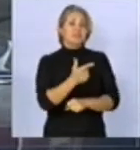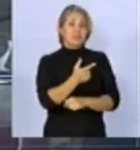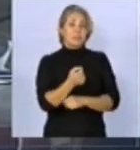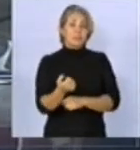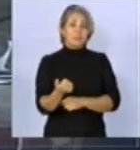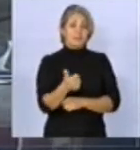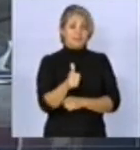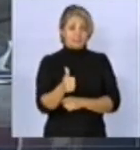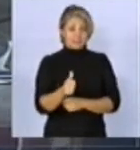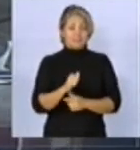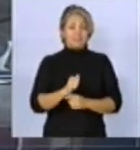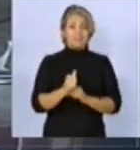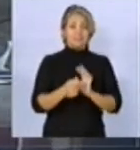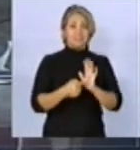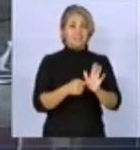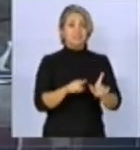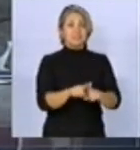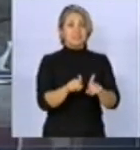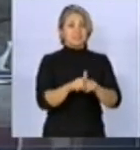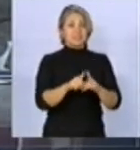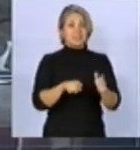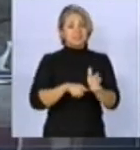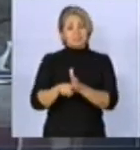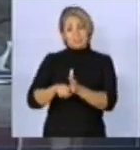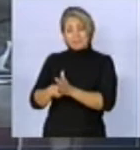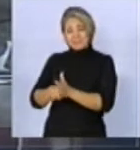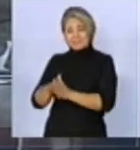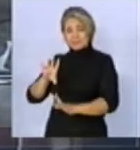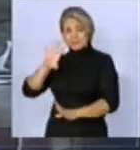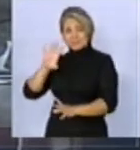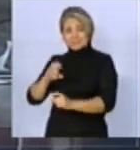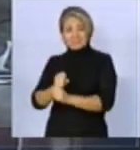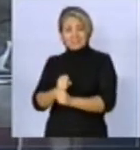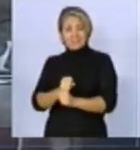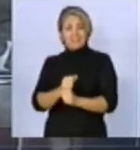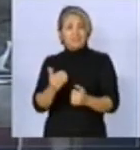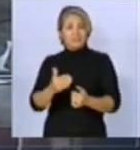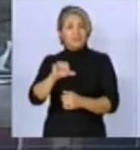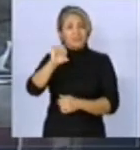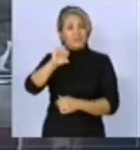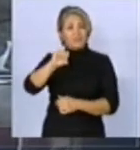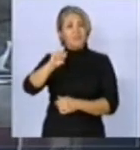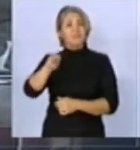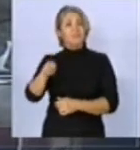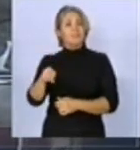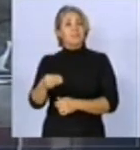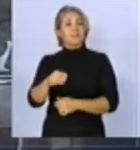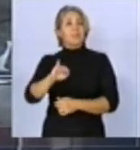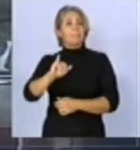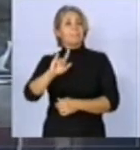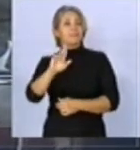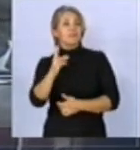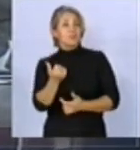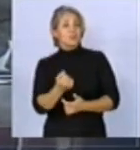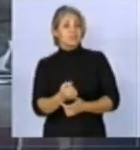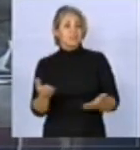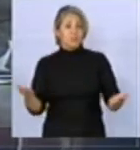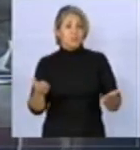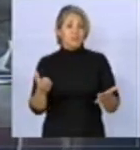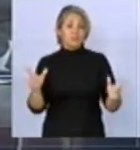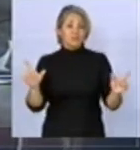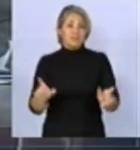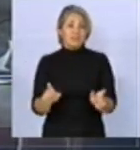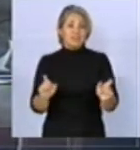que é usado que tá disponível no site do IBGE o Brasil foi para 9 milhões e pouco e ela gosto caiu para 430